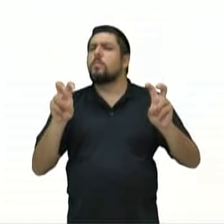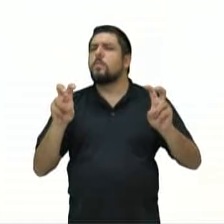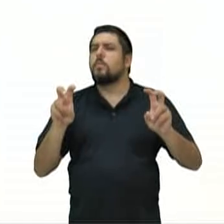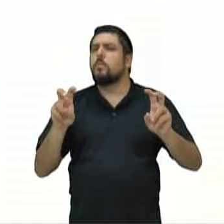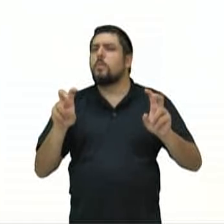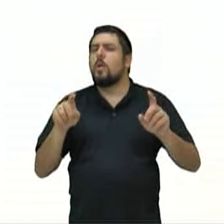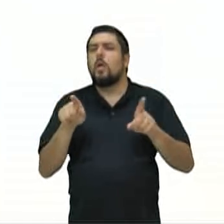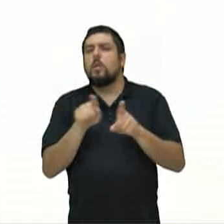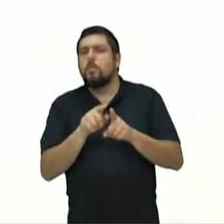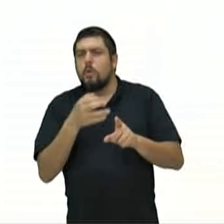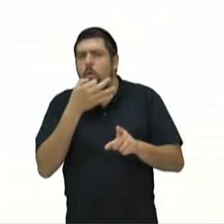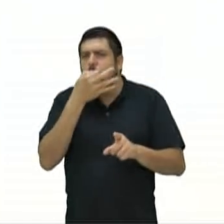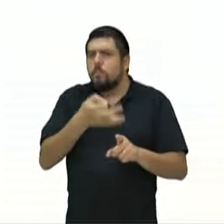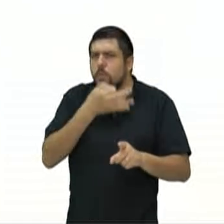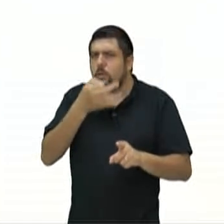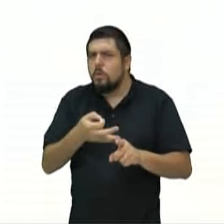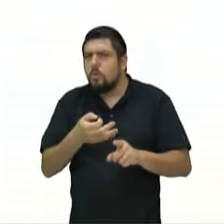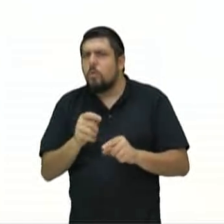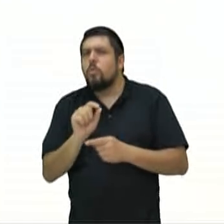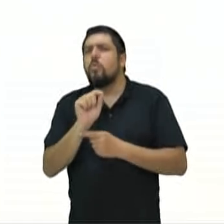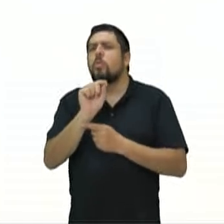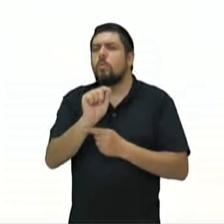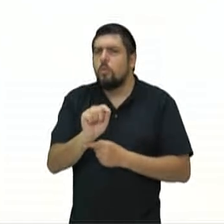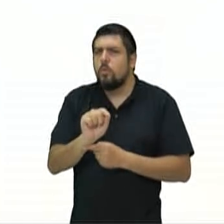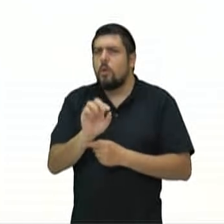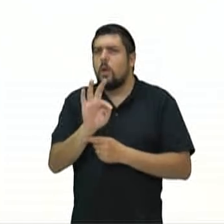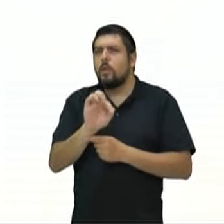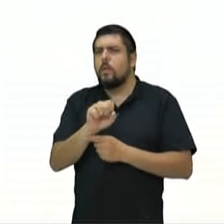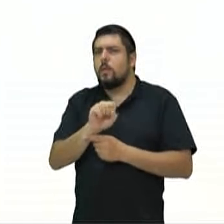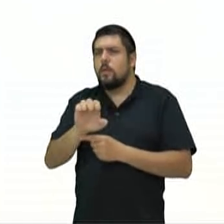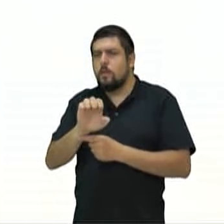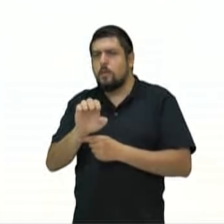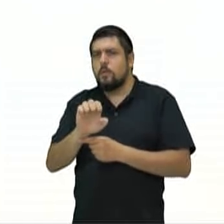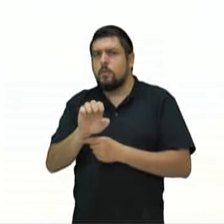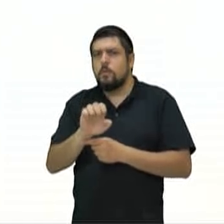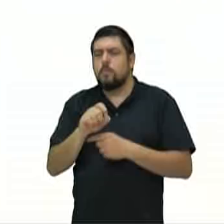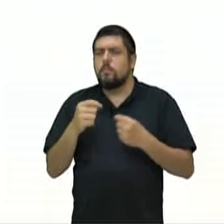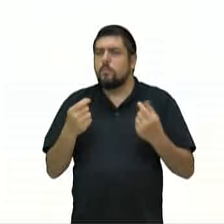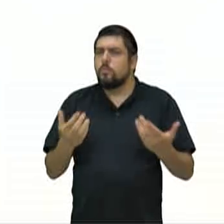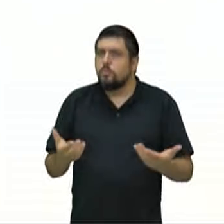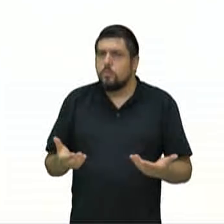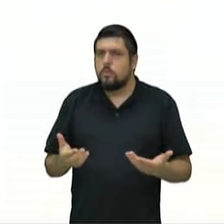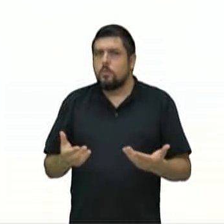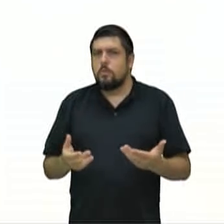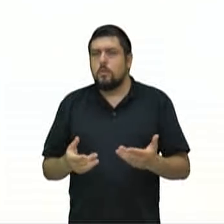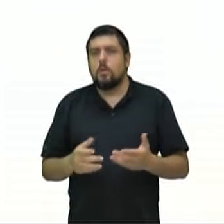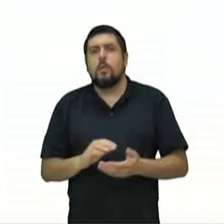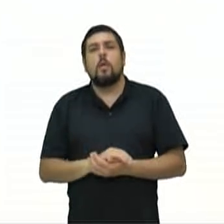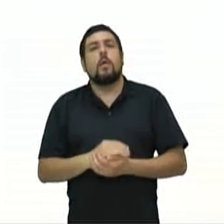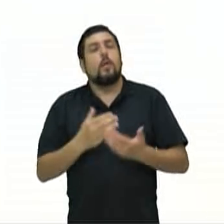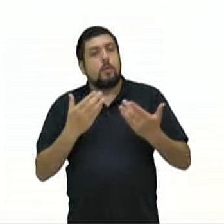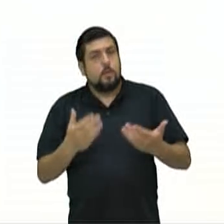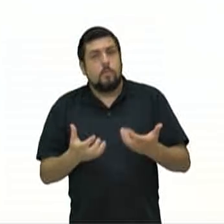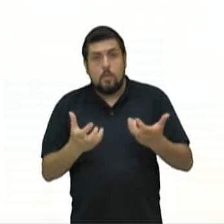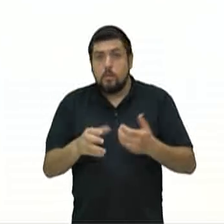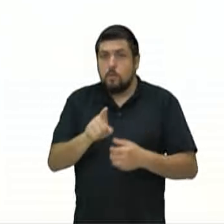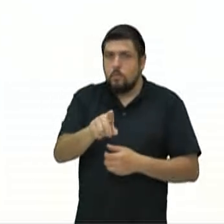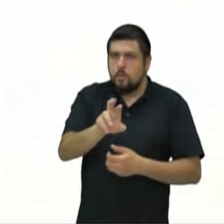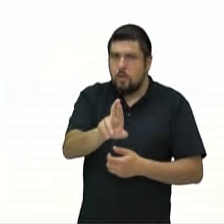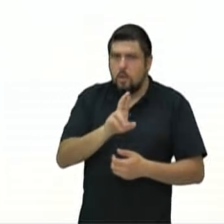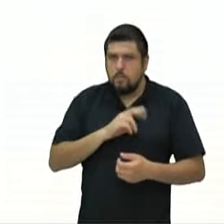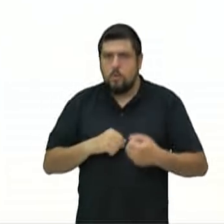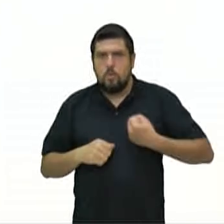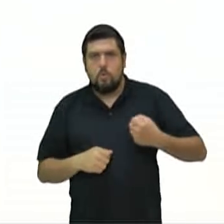tese defendida pelo autor? Eu também falei de forma não muito clara, mas eu mostrei para vocês. Então, quero que vocês respondam a 1, qual é